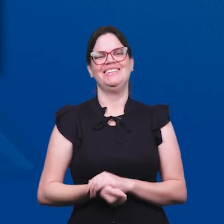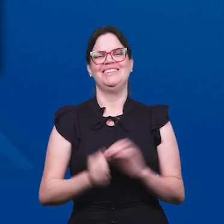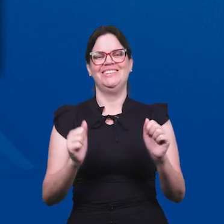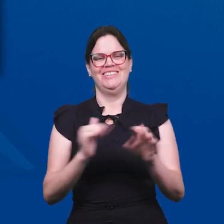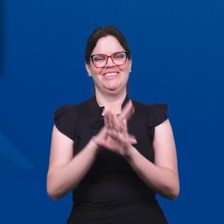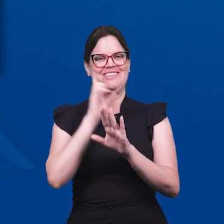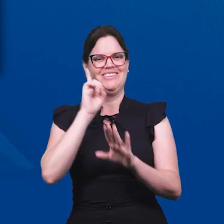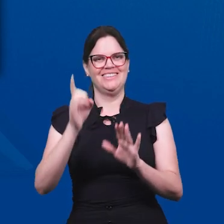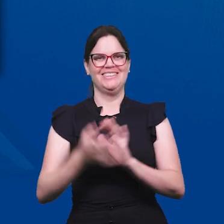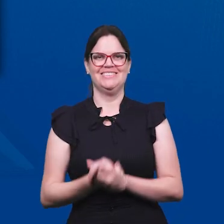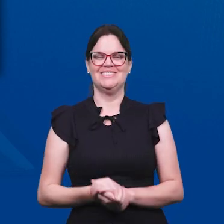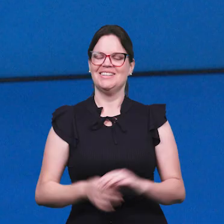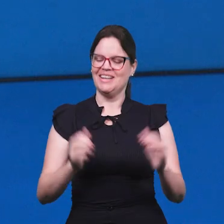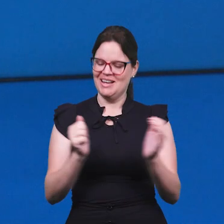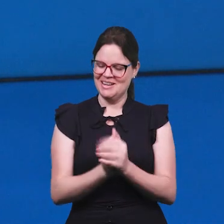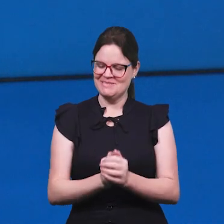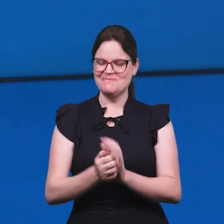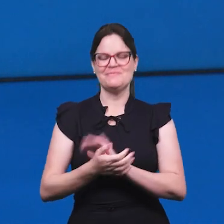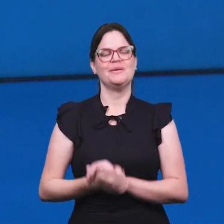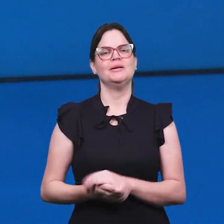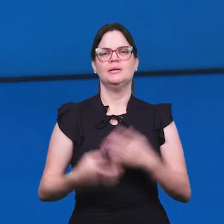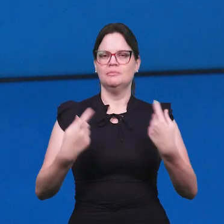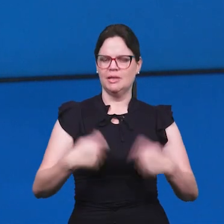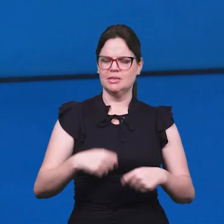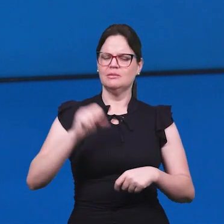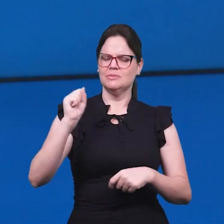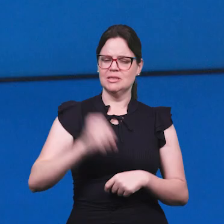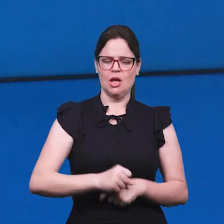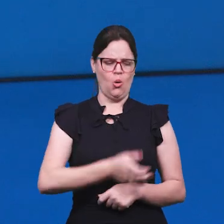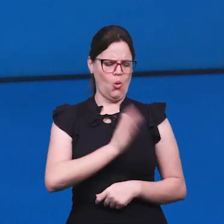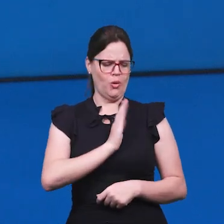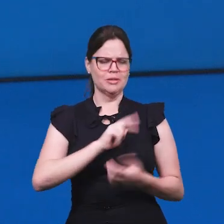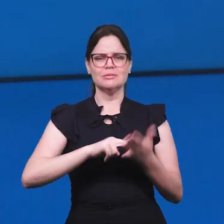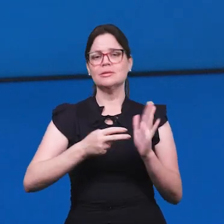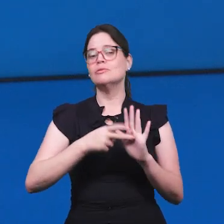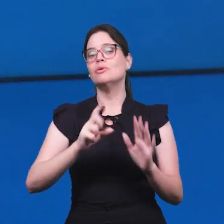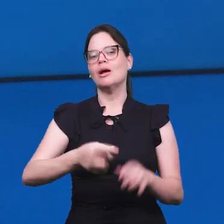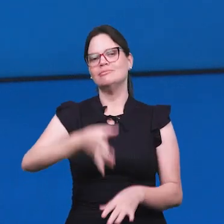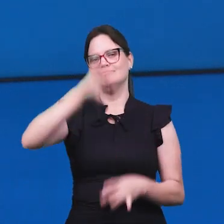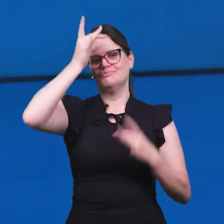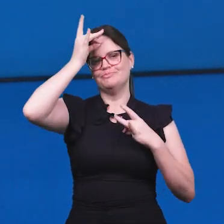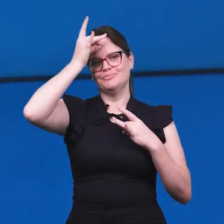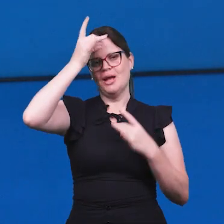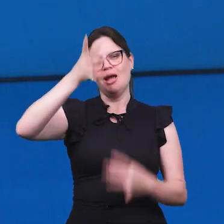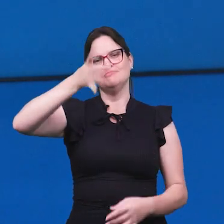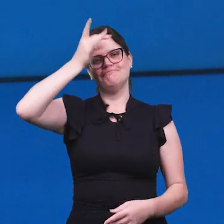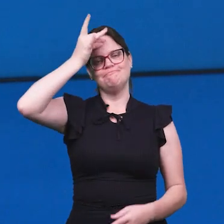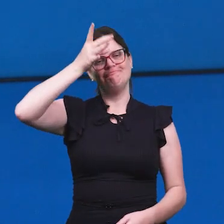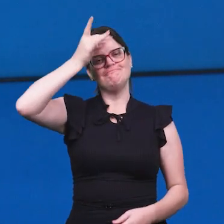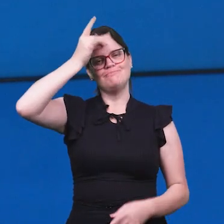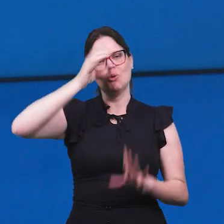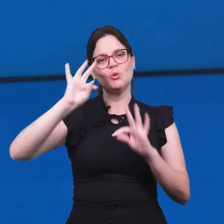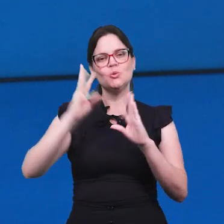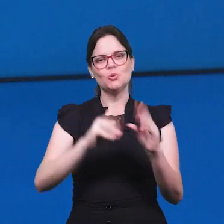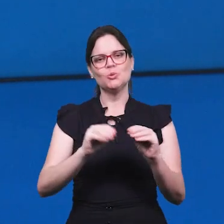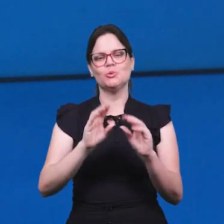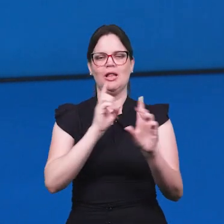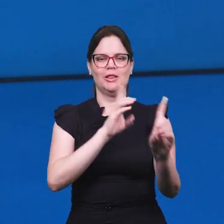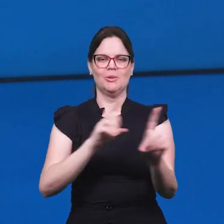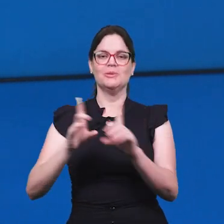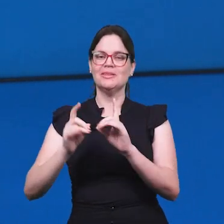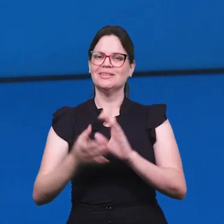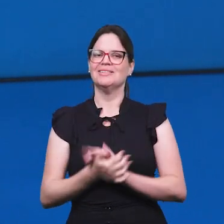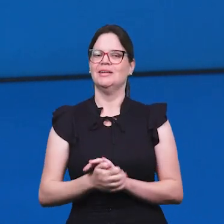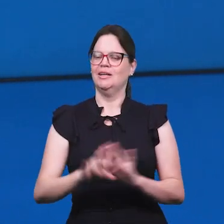Amém. Glória a Deus. Amém, Diego. Devemos guardar, sim, a palavra de Deus no coração, né? E glória a Deus, hein?